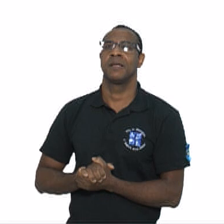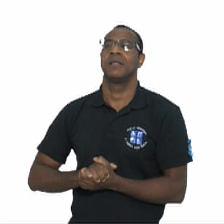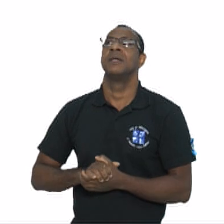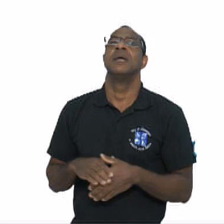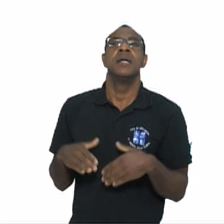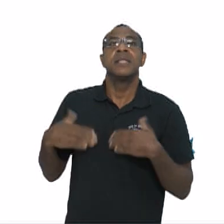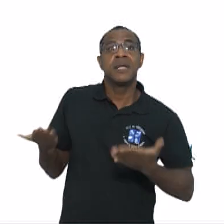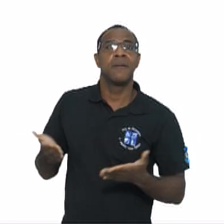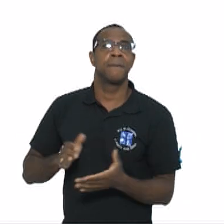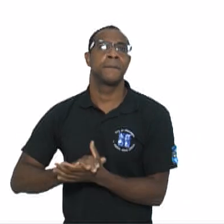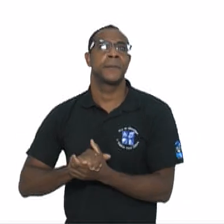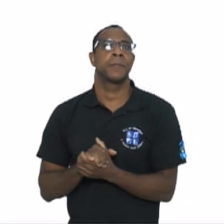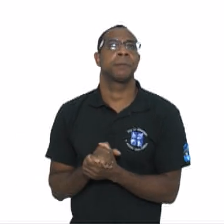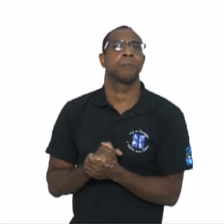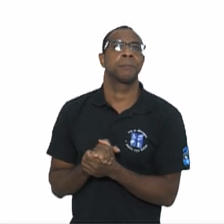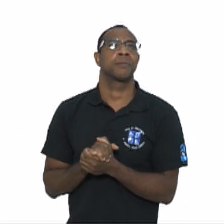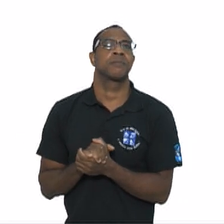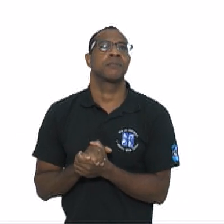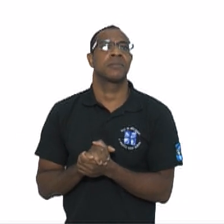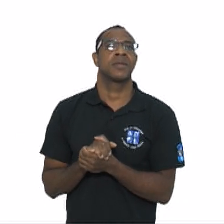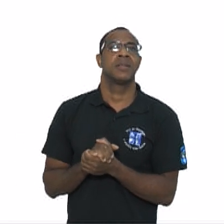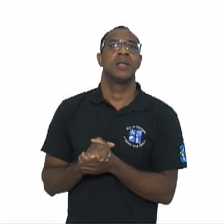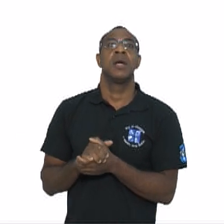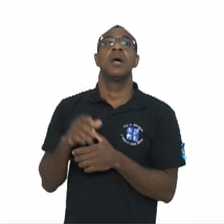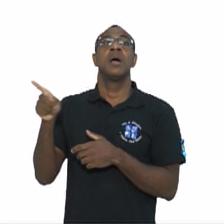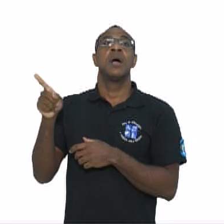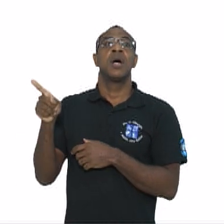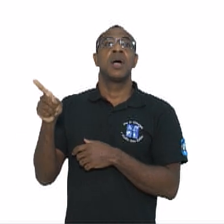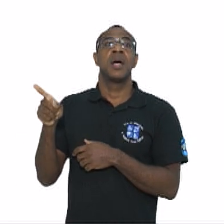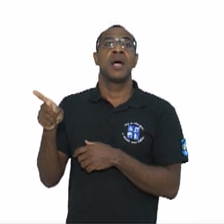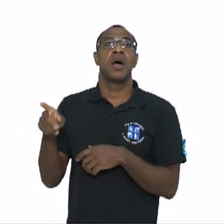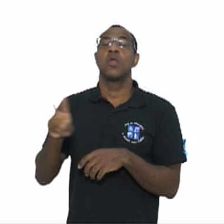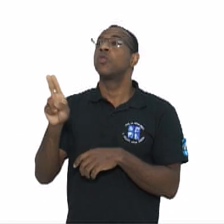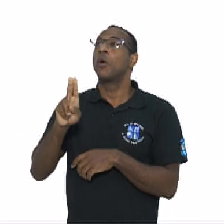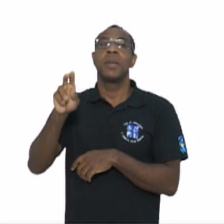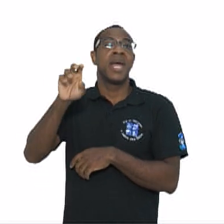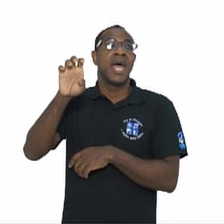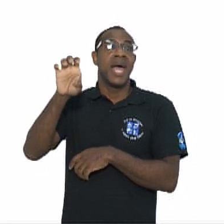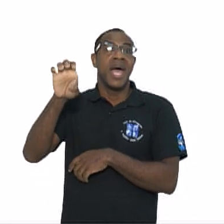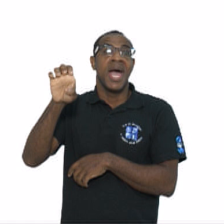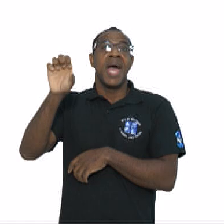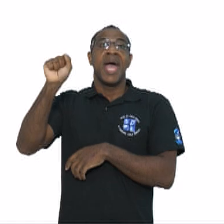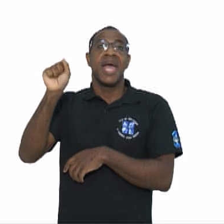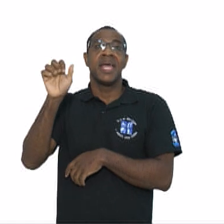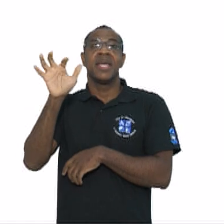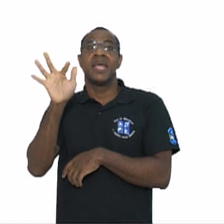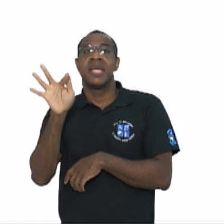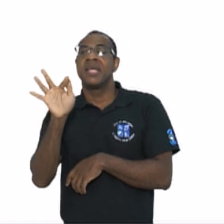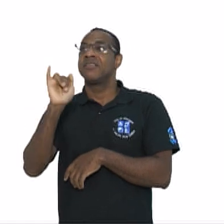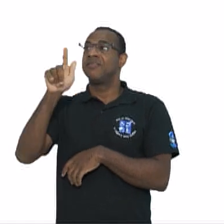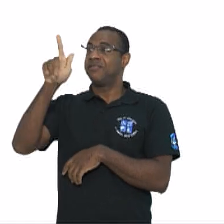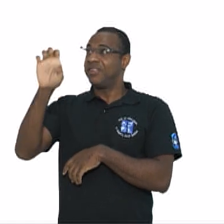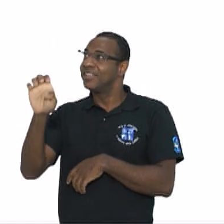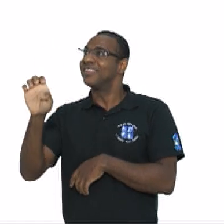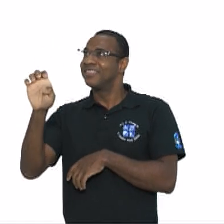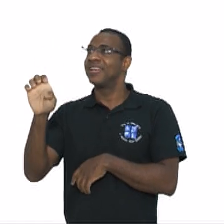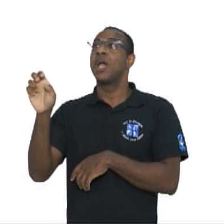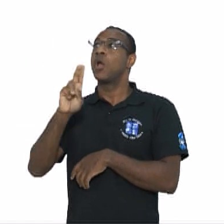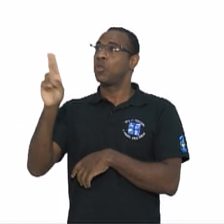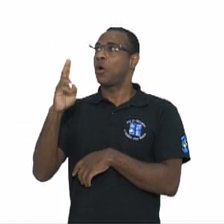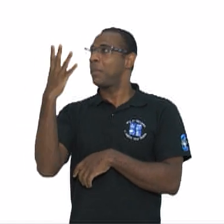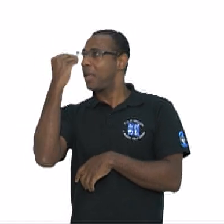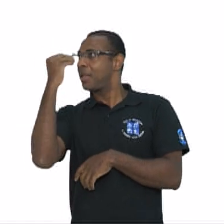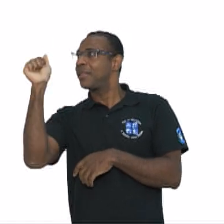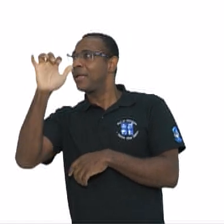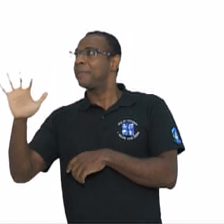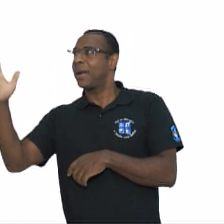Afinal, é a Esfinge de Gizé, considerada a maior estátua monolítica, uma pedra única, como o senhor Roberto explicou, com 20